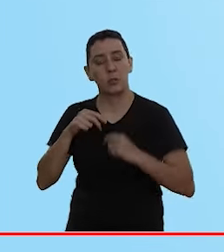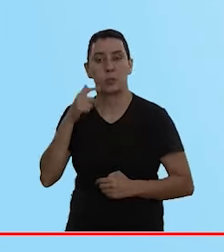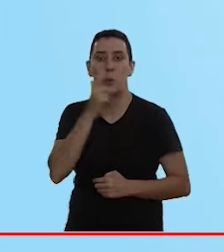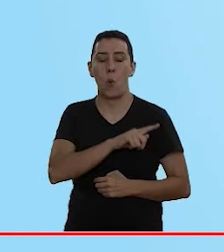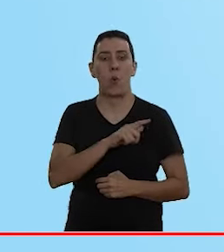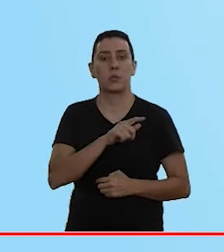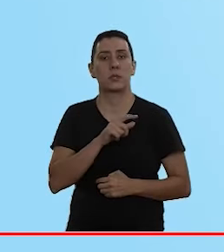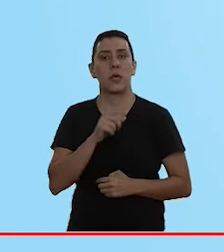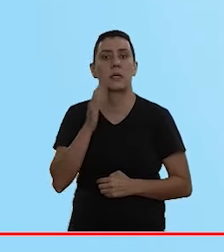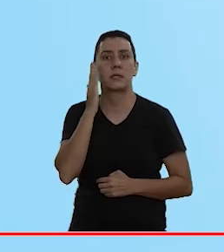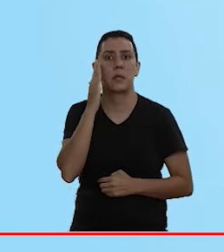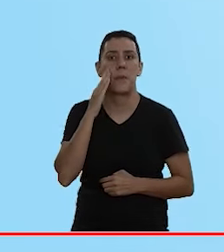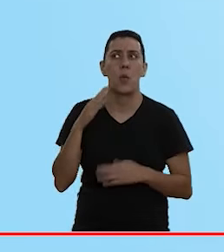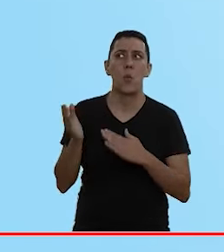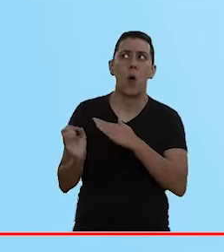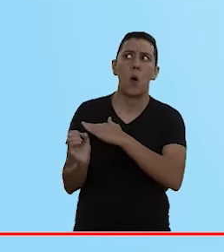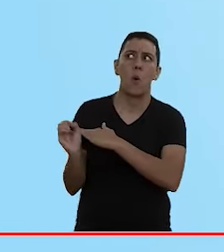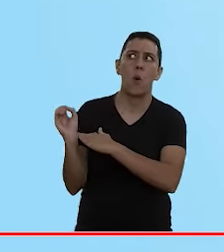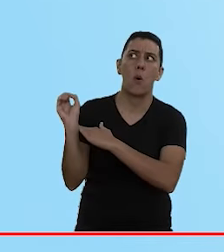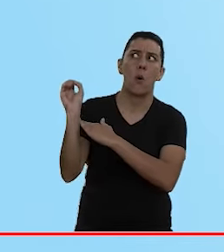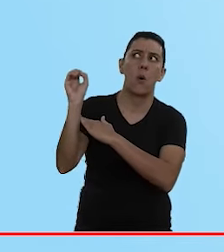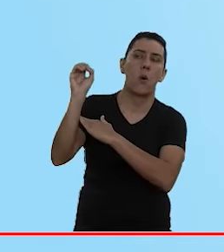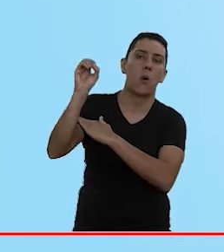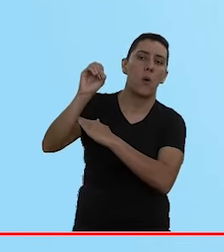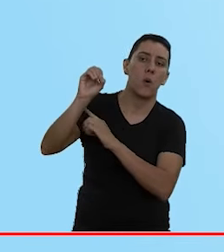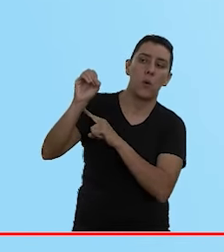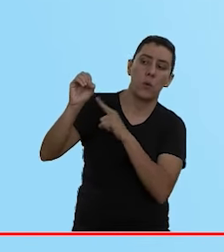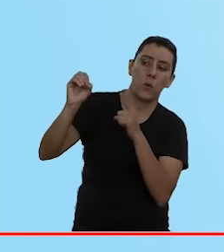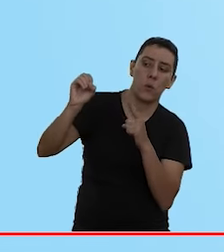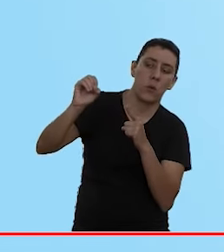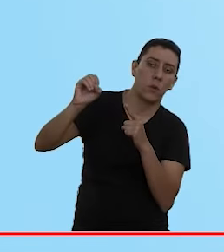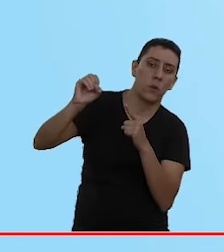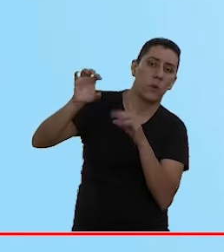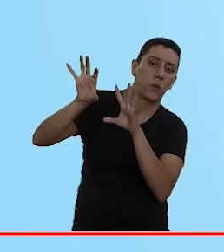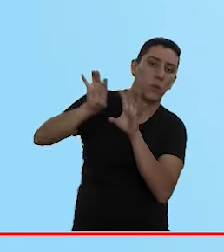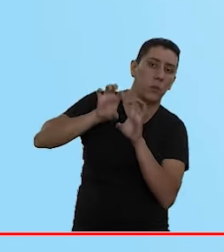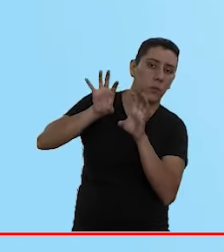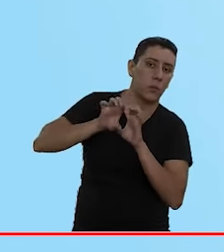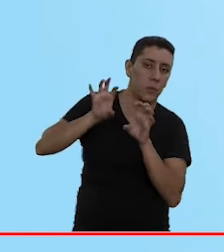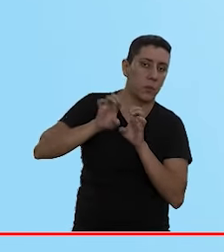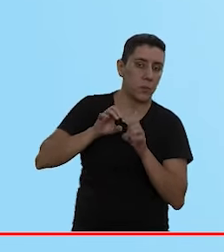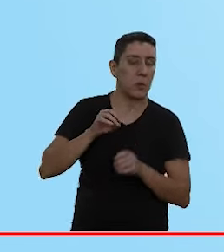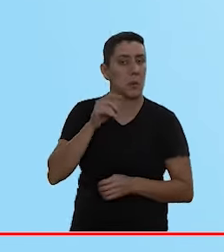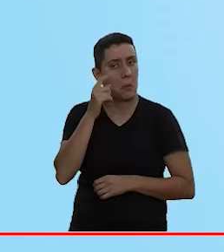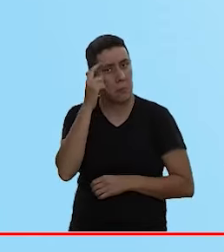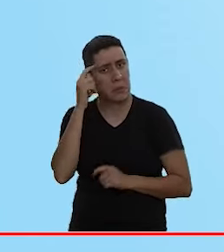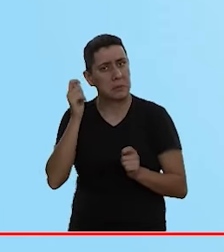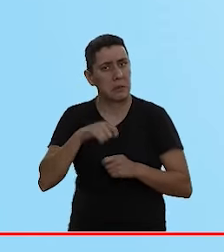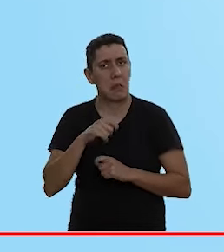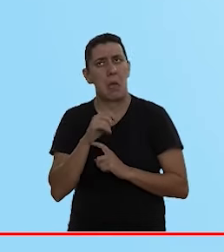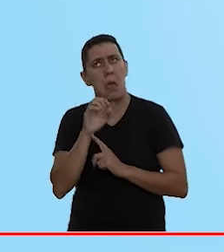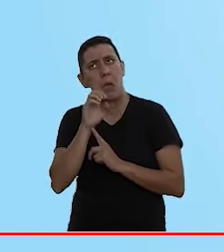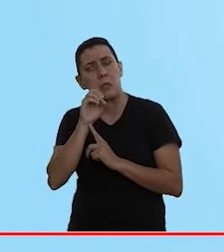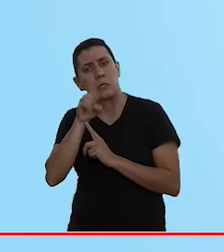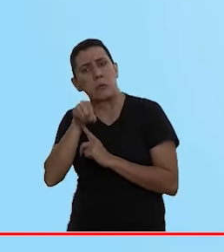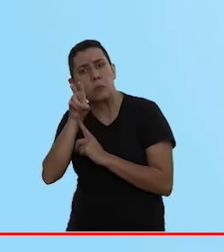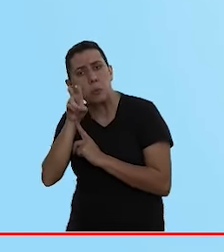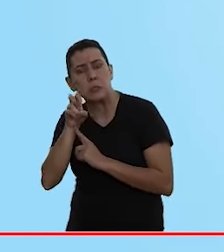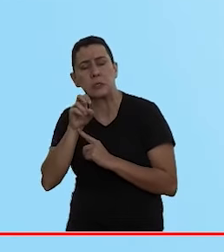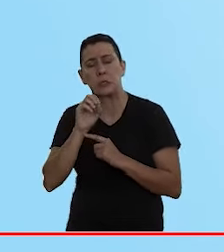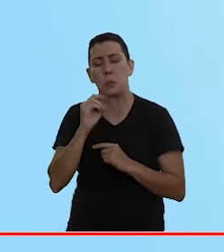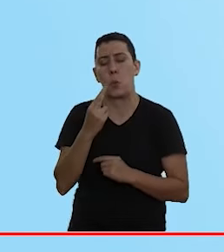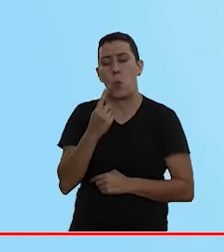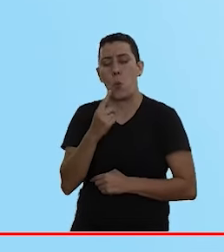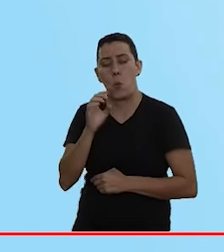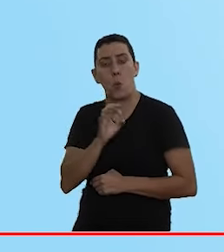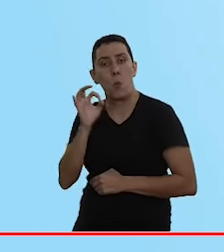achar o melhor ângulo. Aqui a gente está falando de uma geração um pouco maior, pode ser 0,5%, 1%, mas no final das contas isso é uma